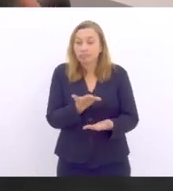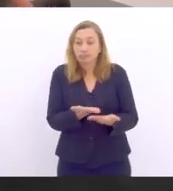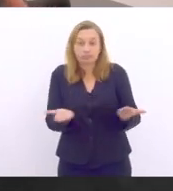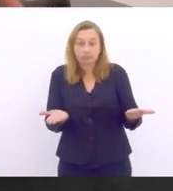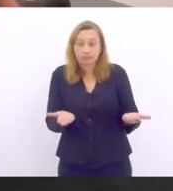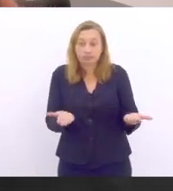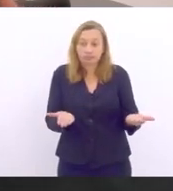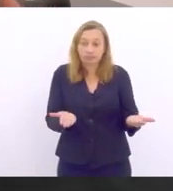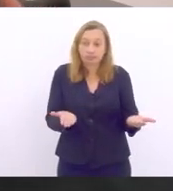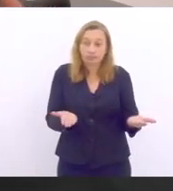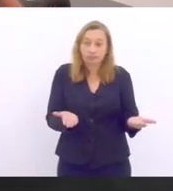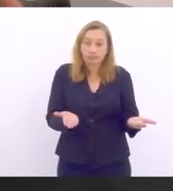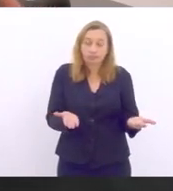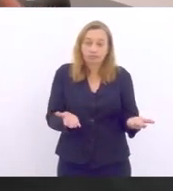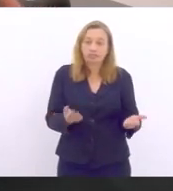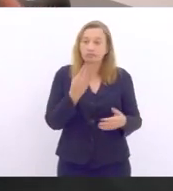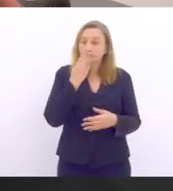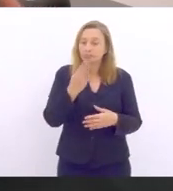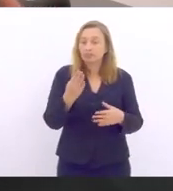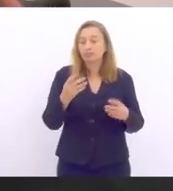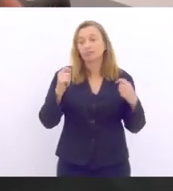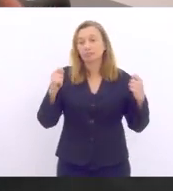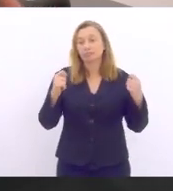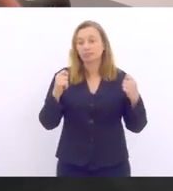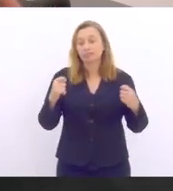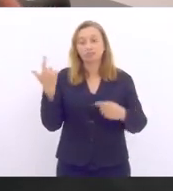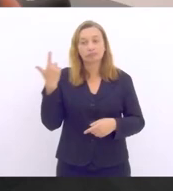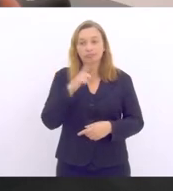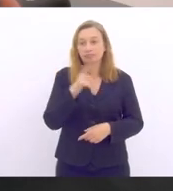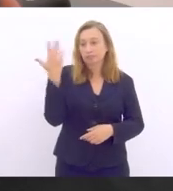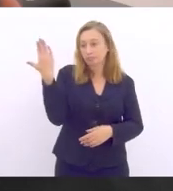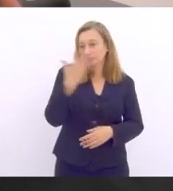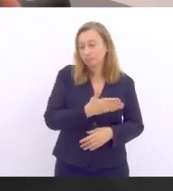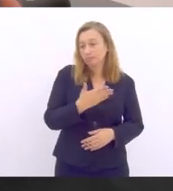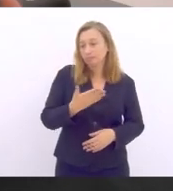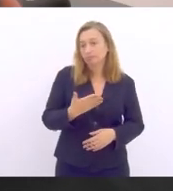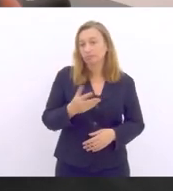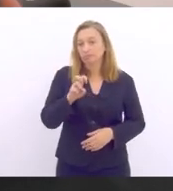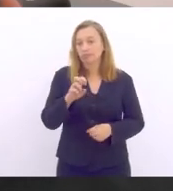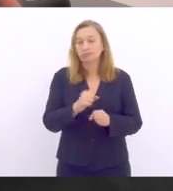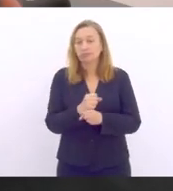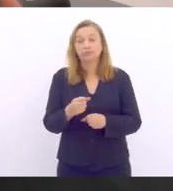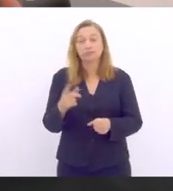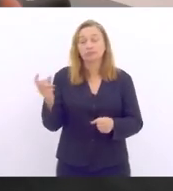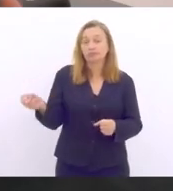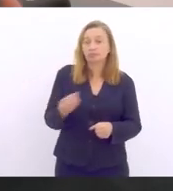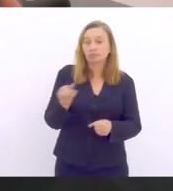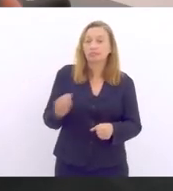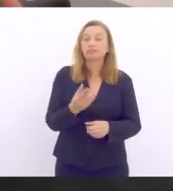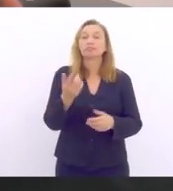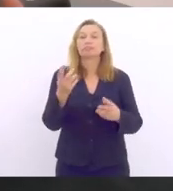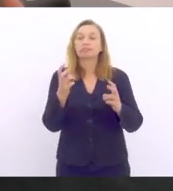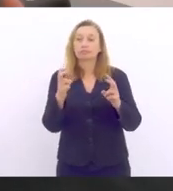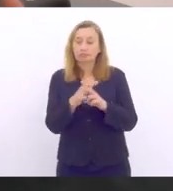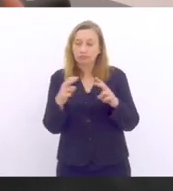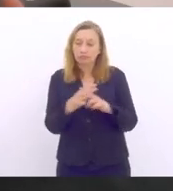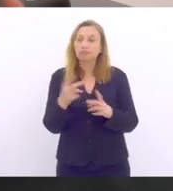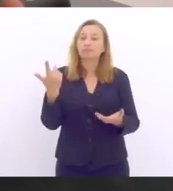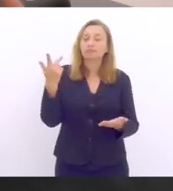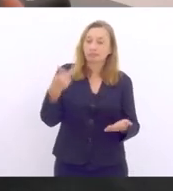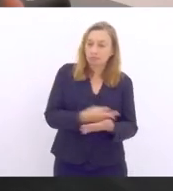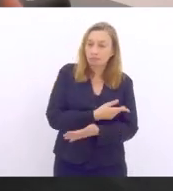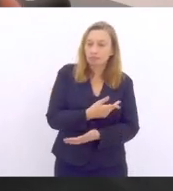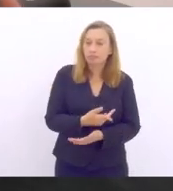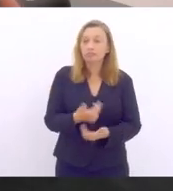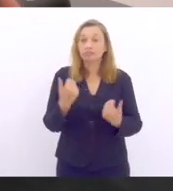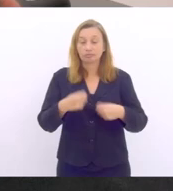torcidas que ainda estão mais injustiçadas ainda vão conseguir provar que já passaram os 5 anos e novos conflitos vão acontecer. Se a gente não começar a cultuar uma